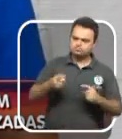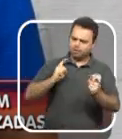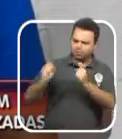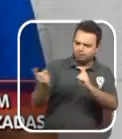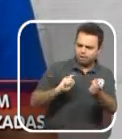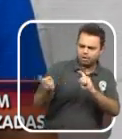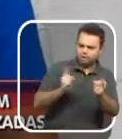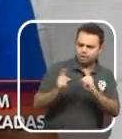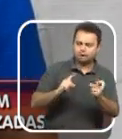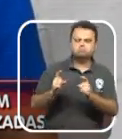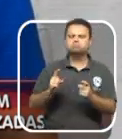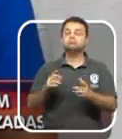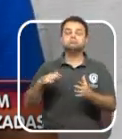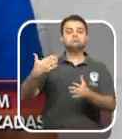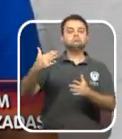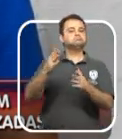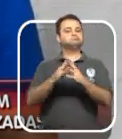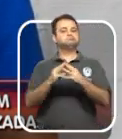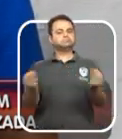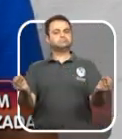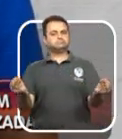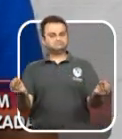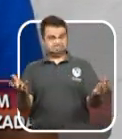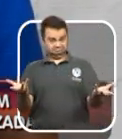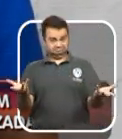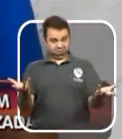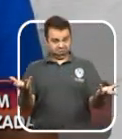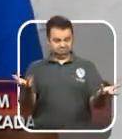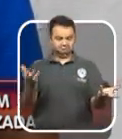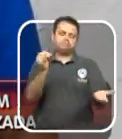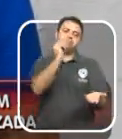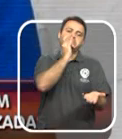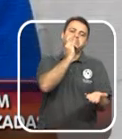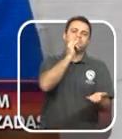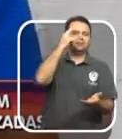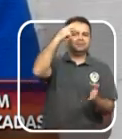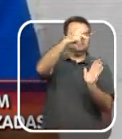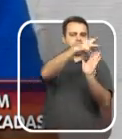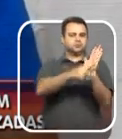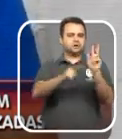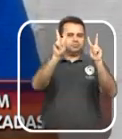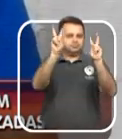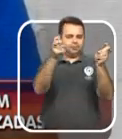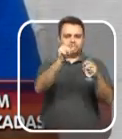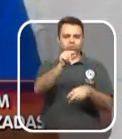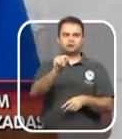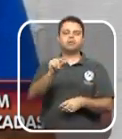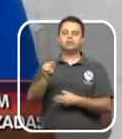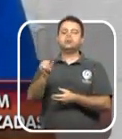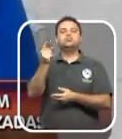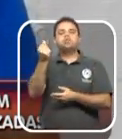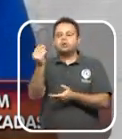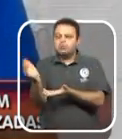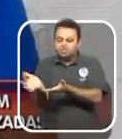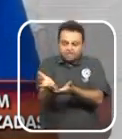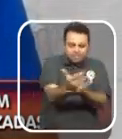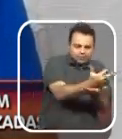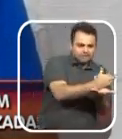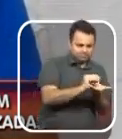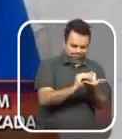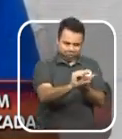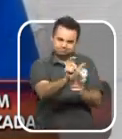o biênio com a maior participação, como você falou, independente de ideologias, de